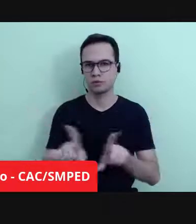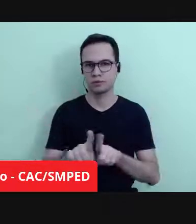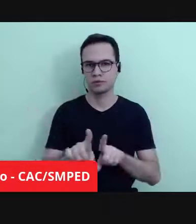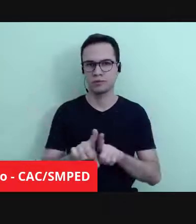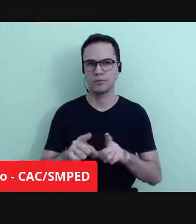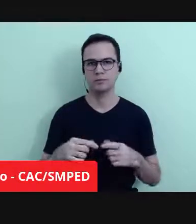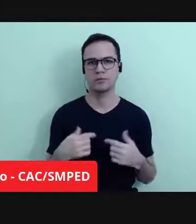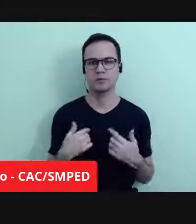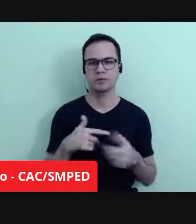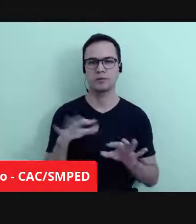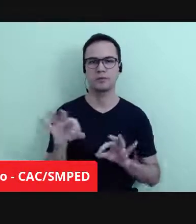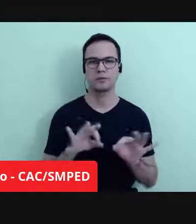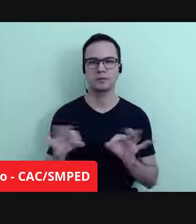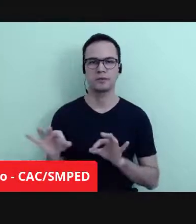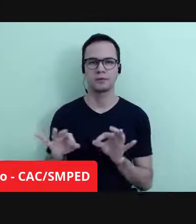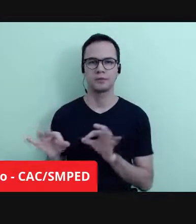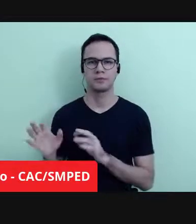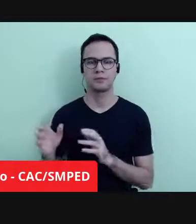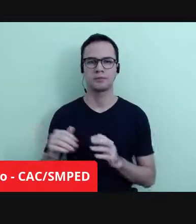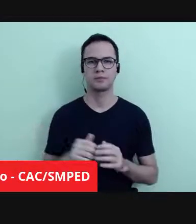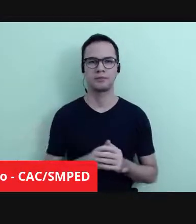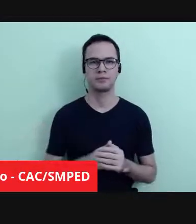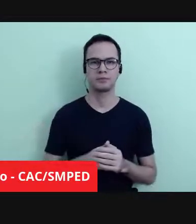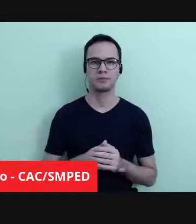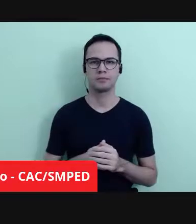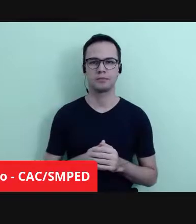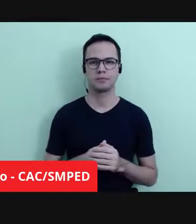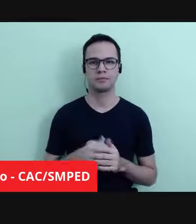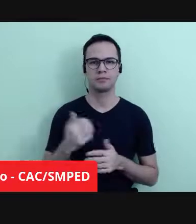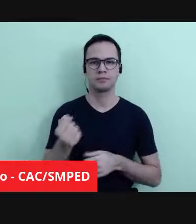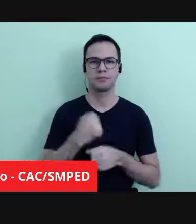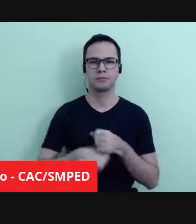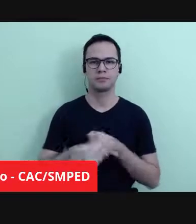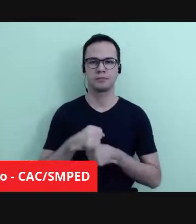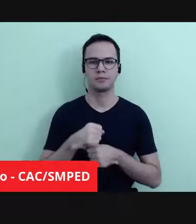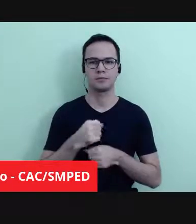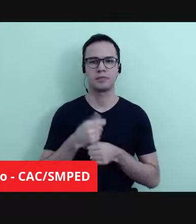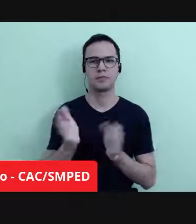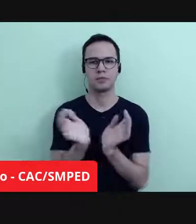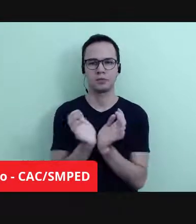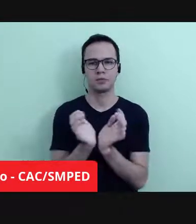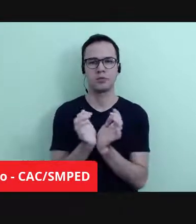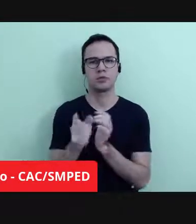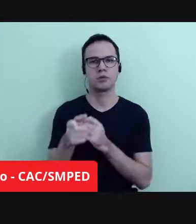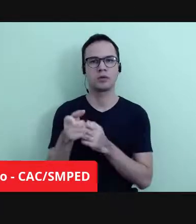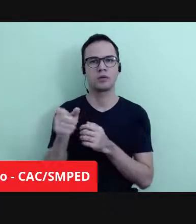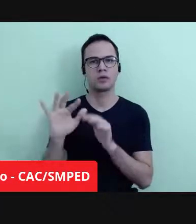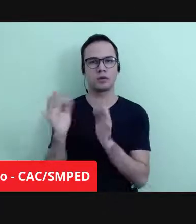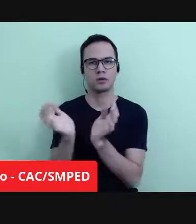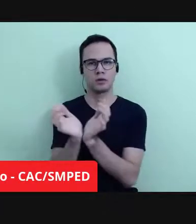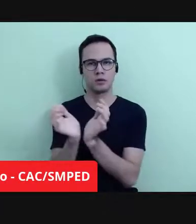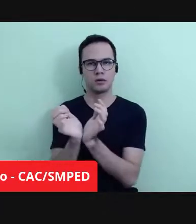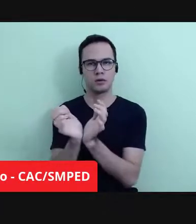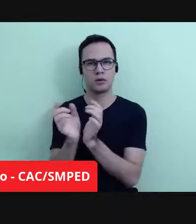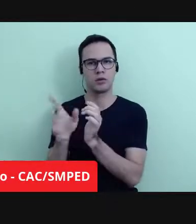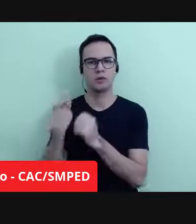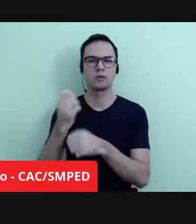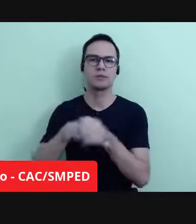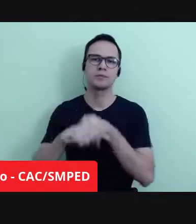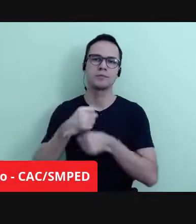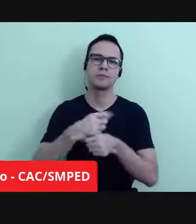eu organizei em 2000, com a equipe toda, assim, organizei com a equipe em